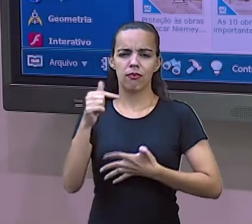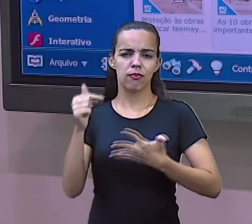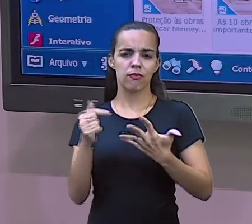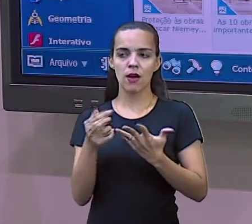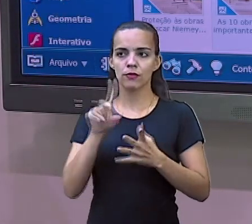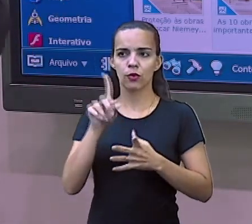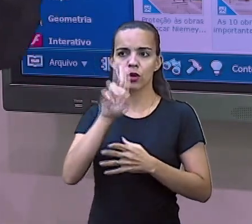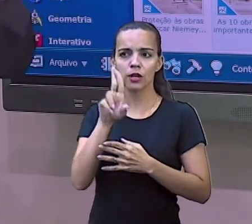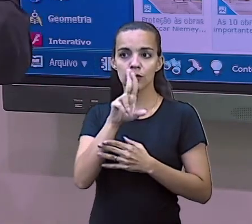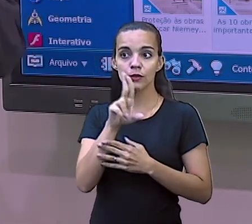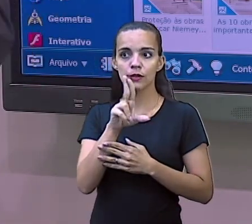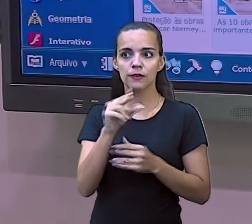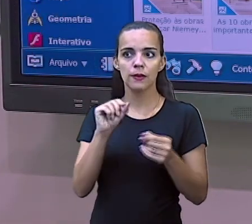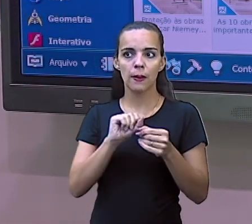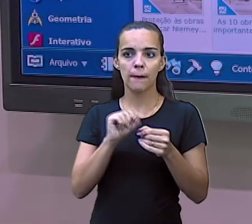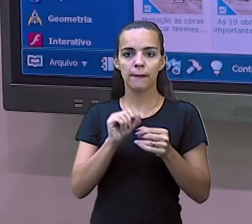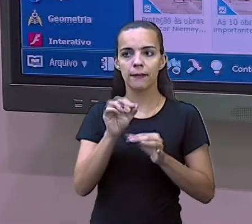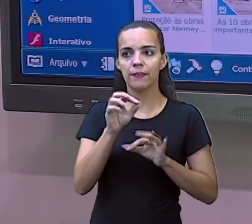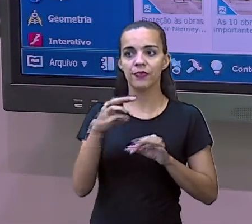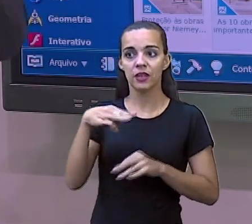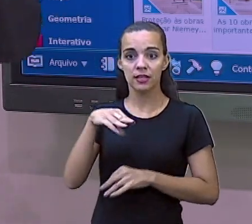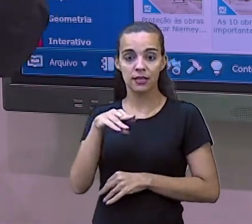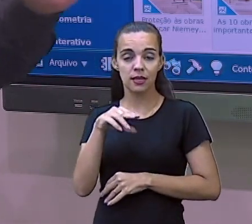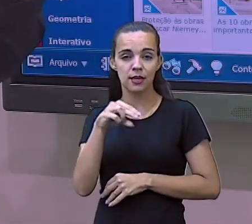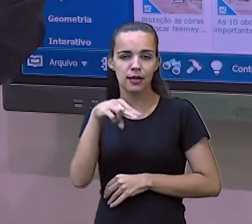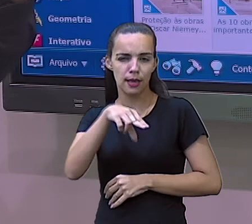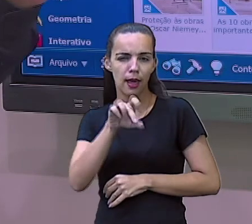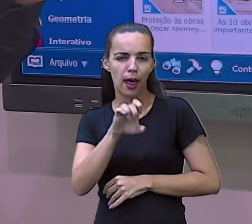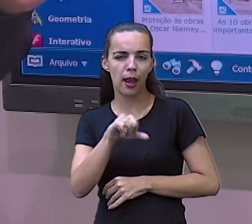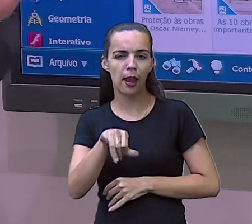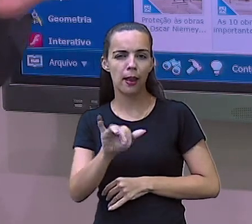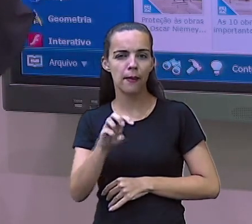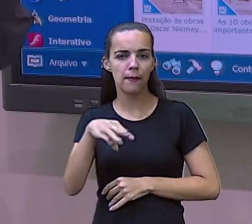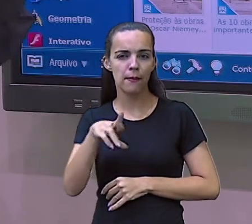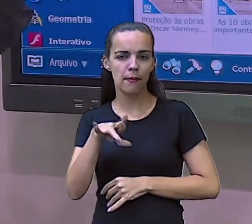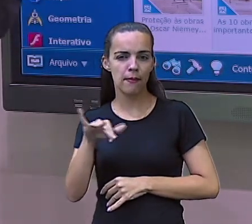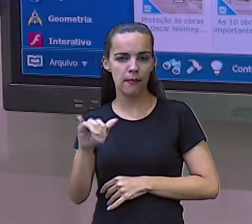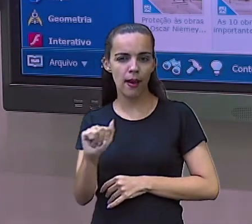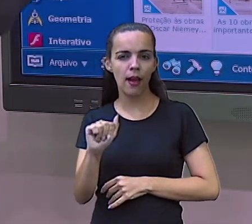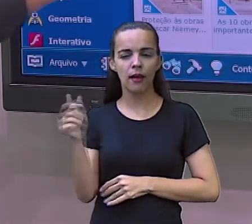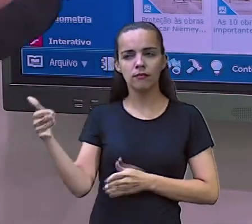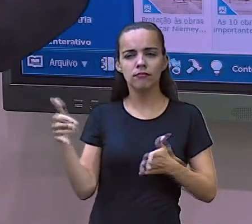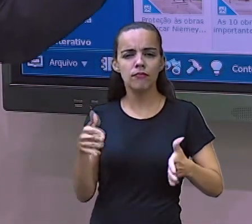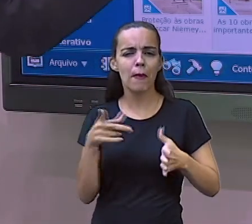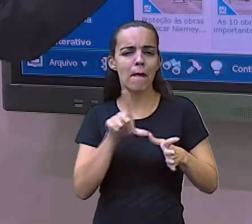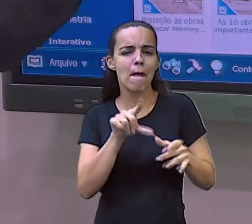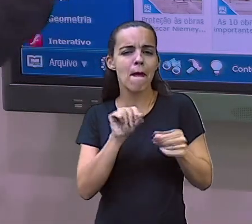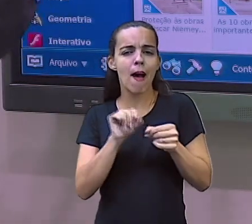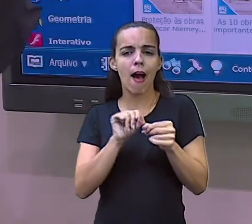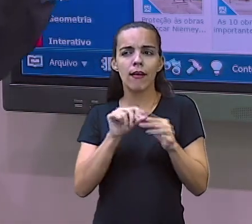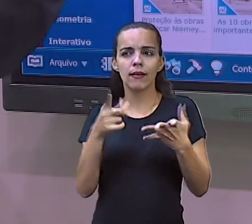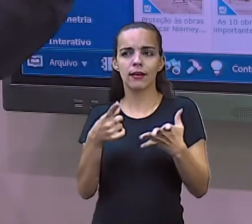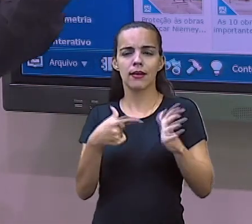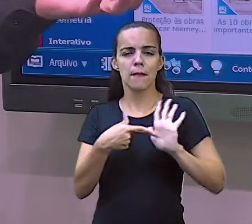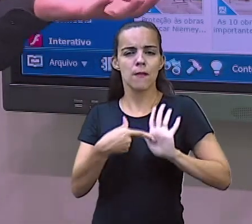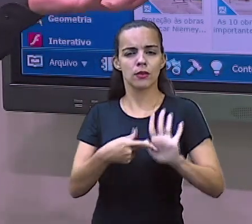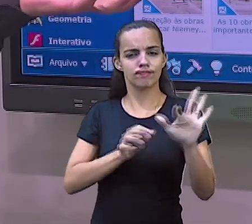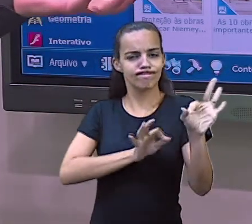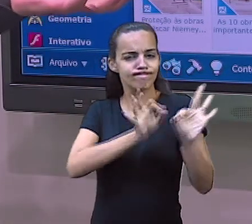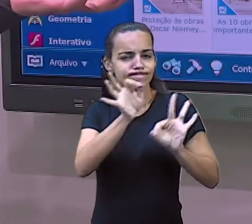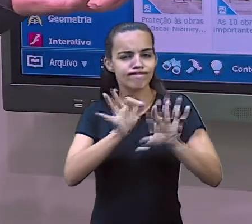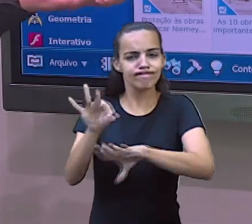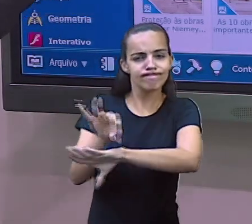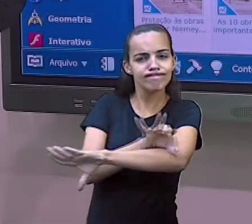né? Então, Niemeyer veio para romper com isso, com movimento, com leveza, com